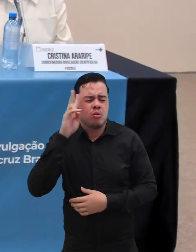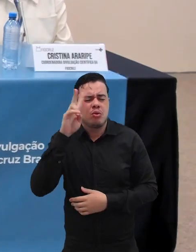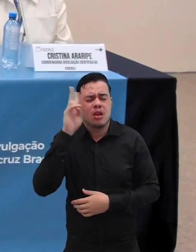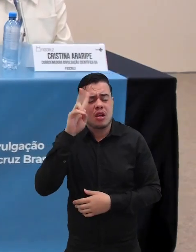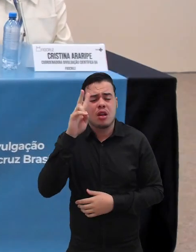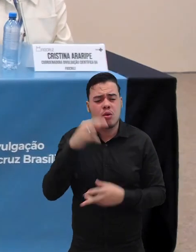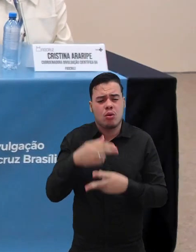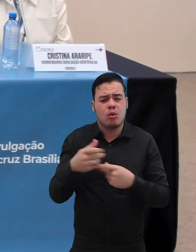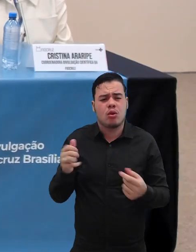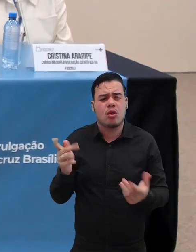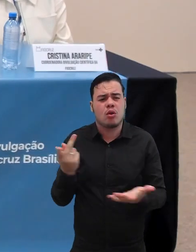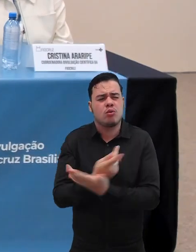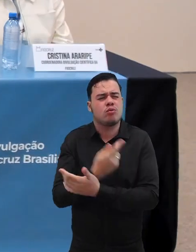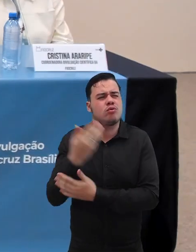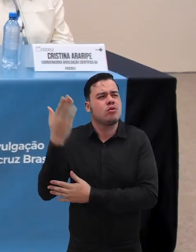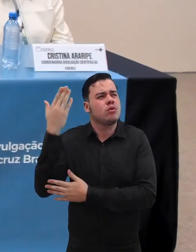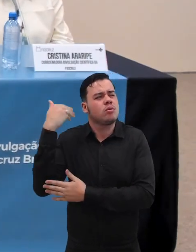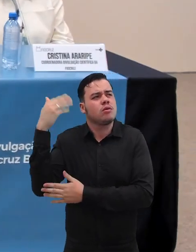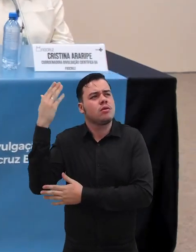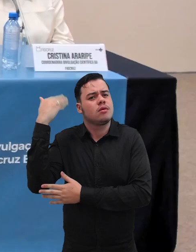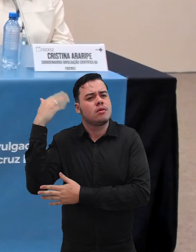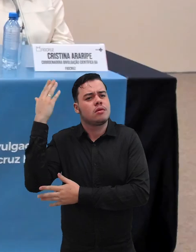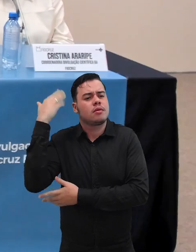situação que eu vivi e,